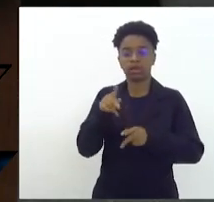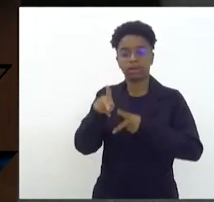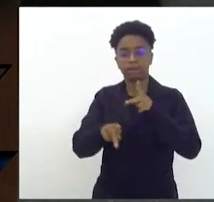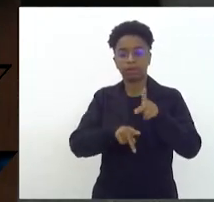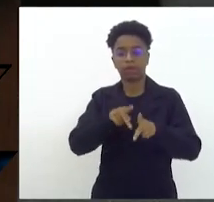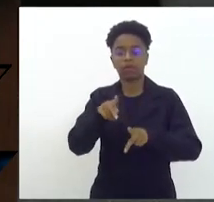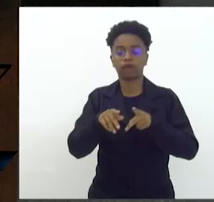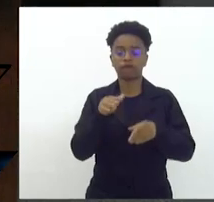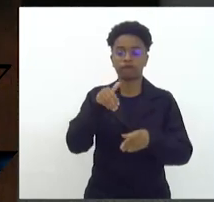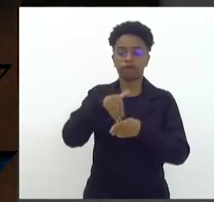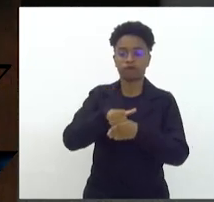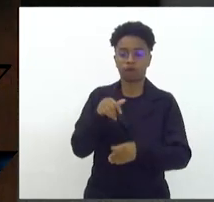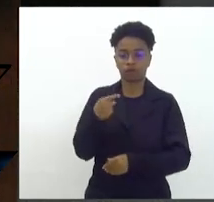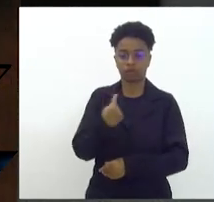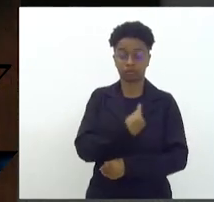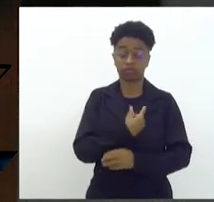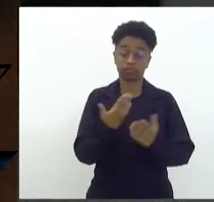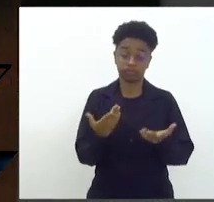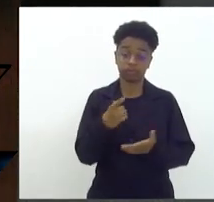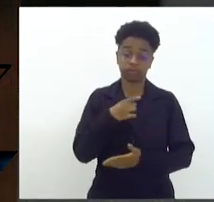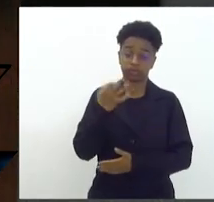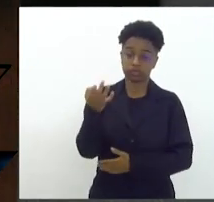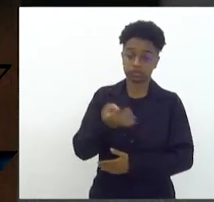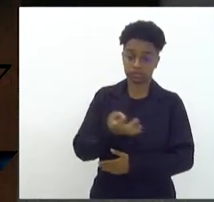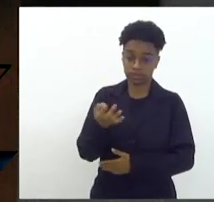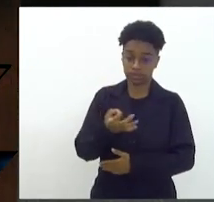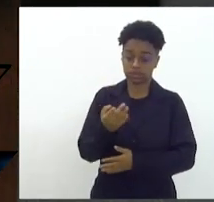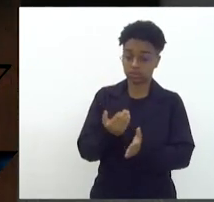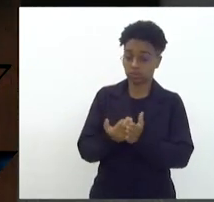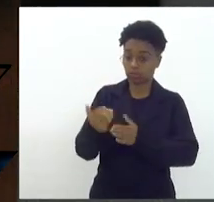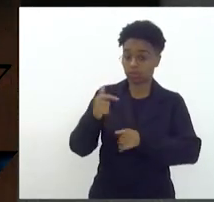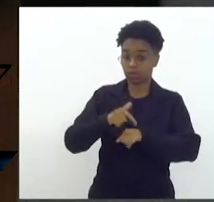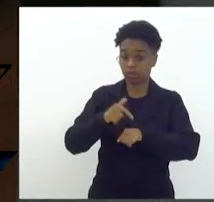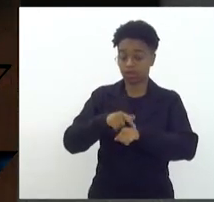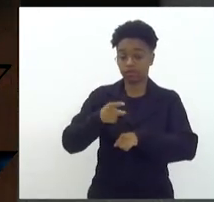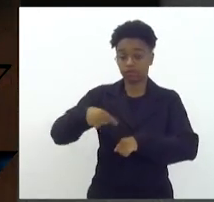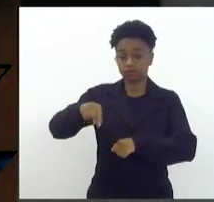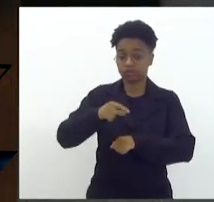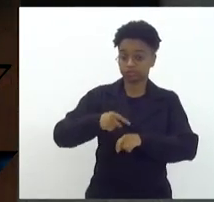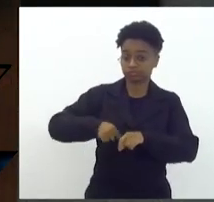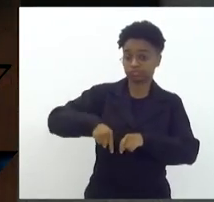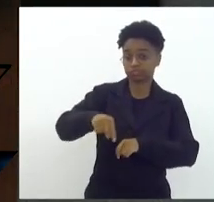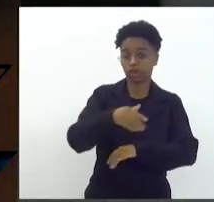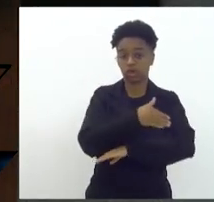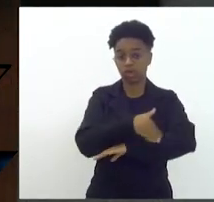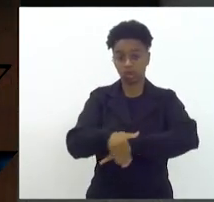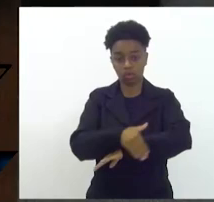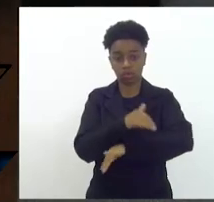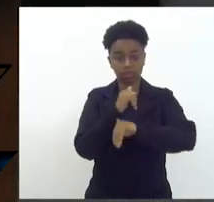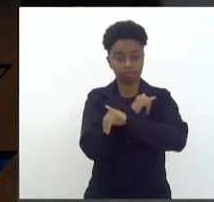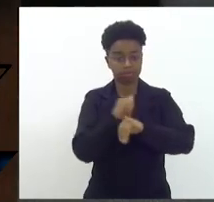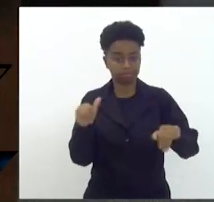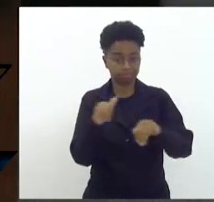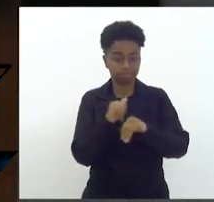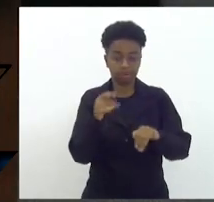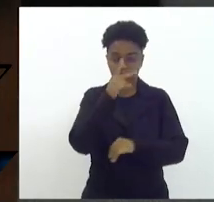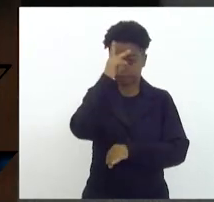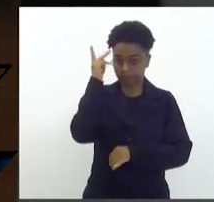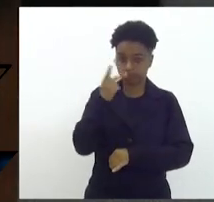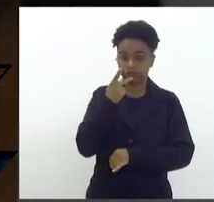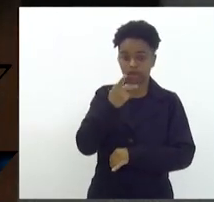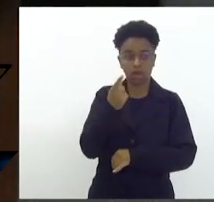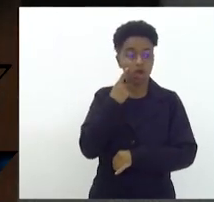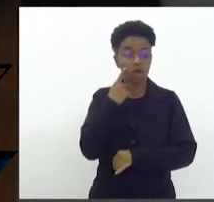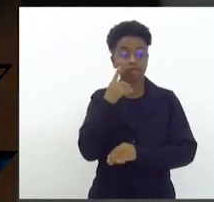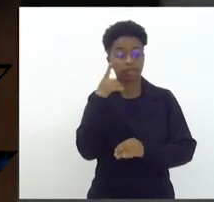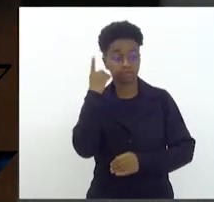veio nos dando e eu tenho certeza que a partir do momento que você tá na rua fazendo uma campanha alguém vira para você e fala